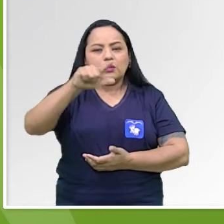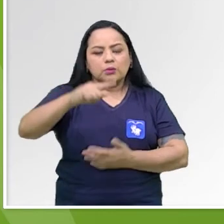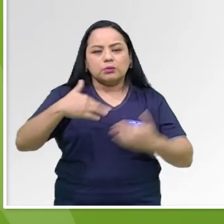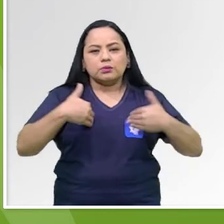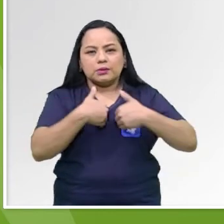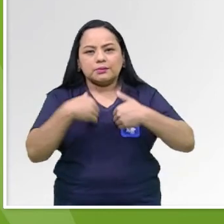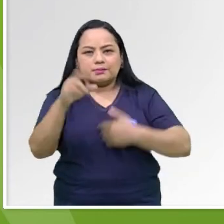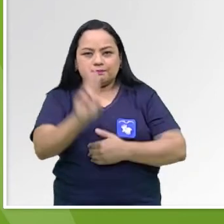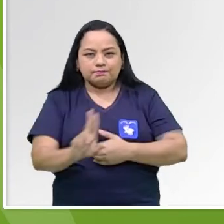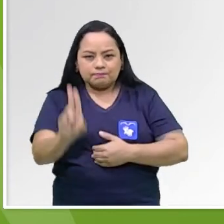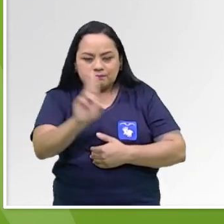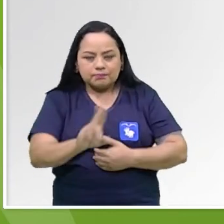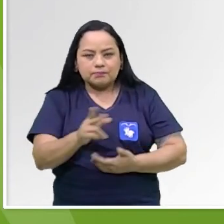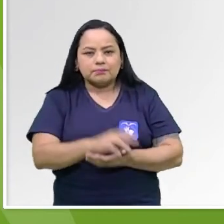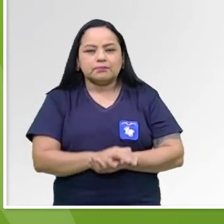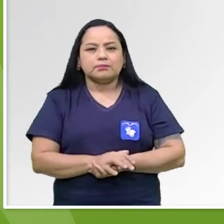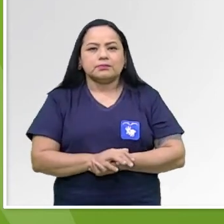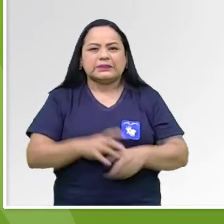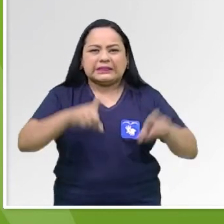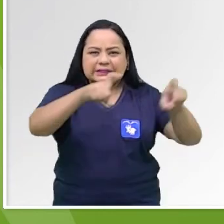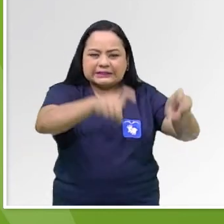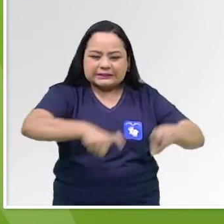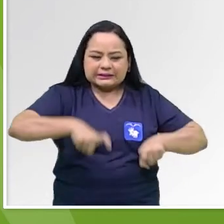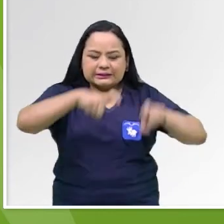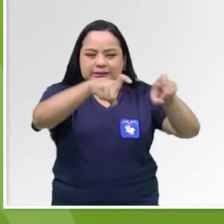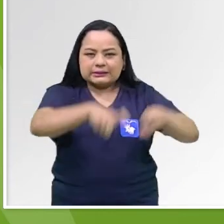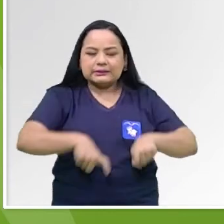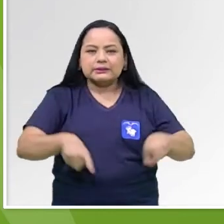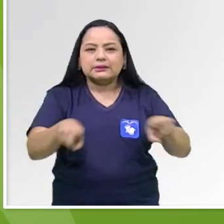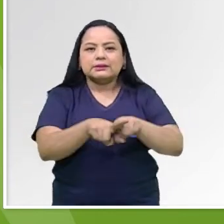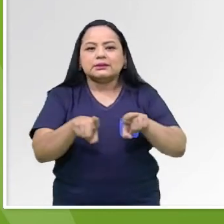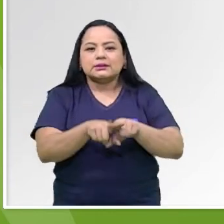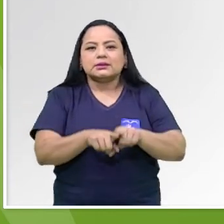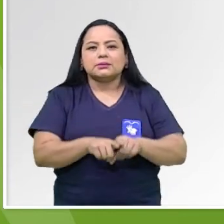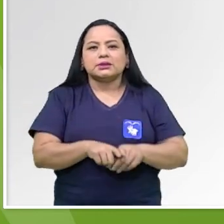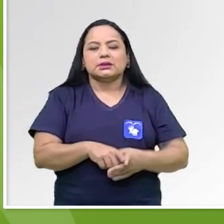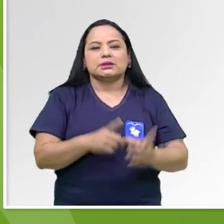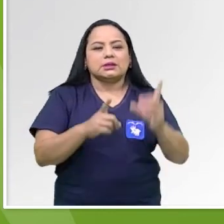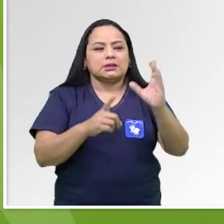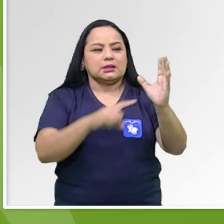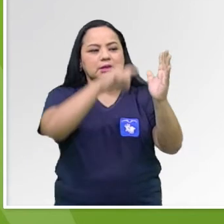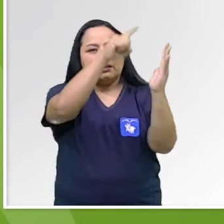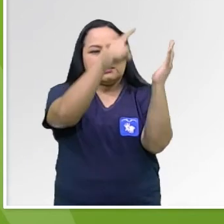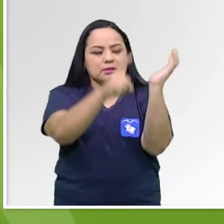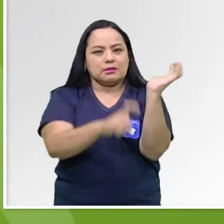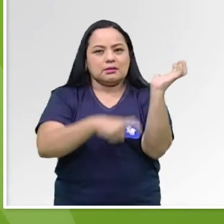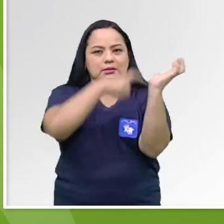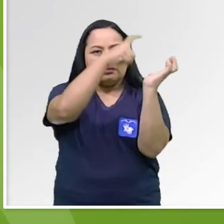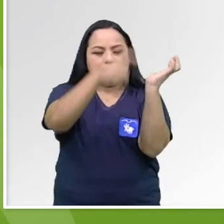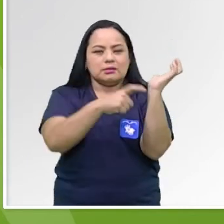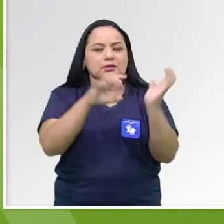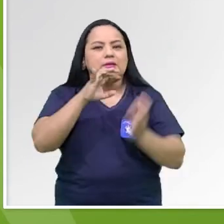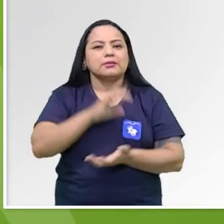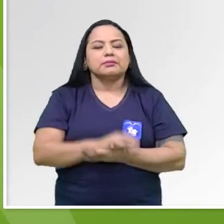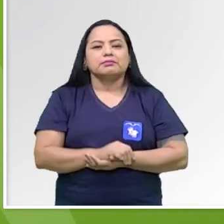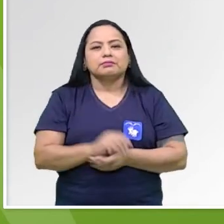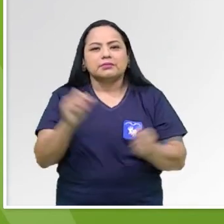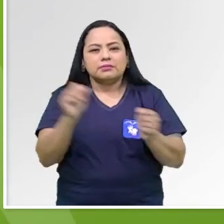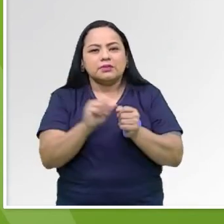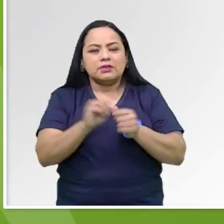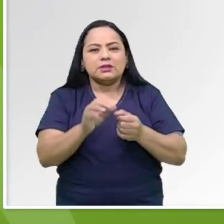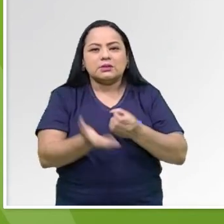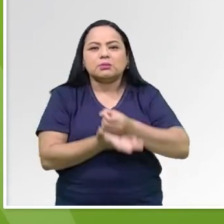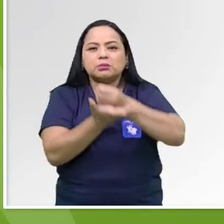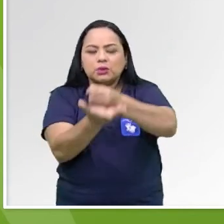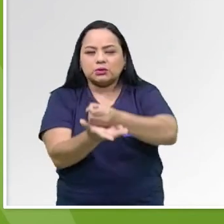são utilizados ali na tração, utilizados ali em moinho, para poder gerar algum benefício para o ser